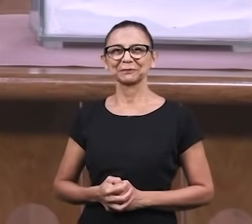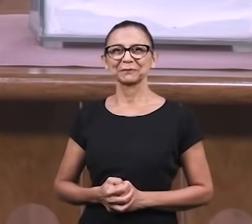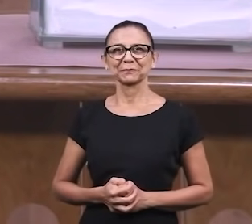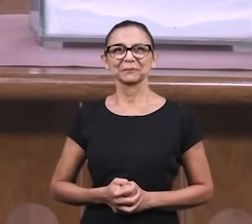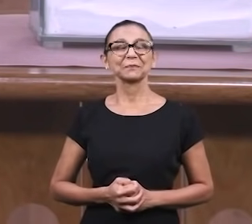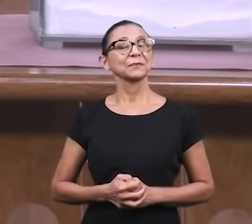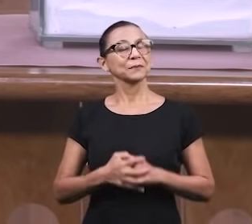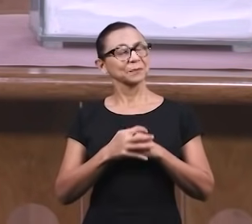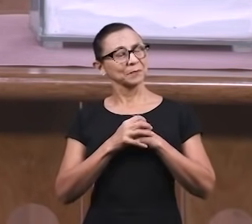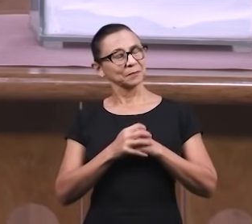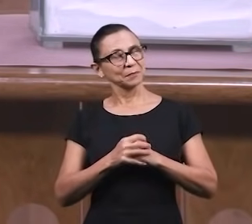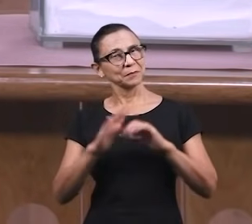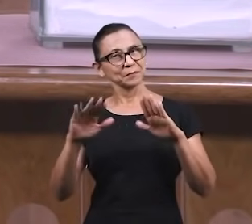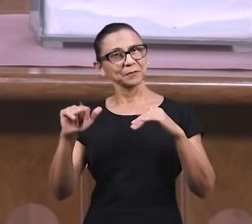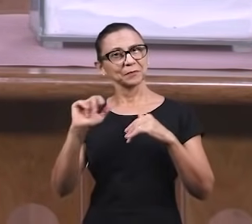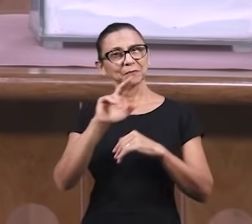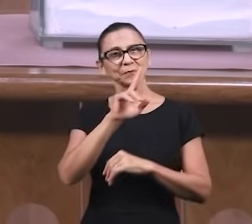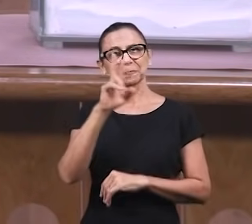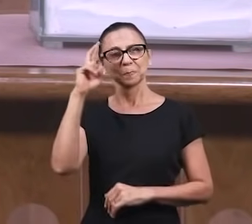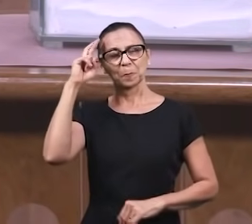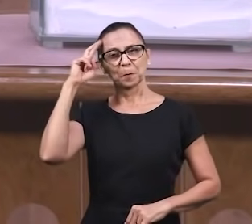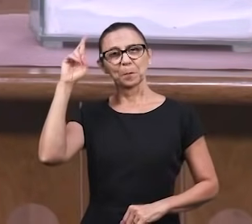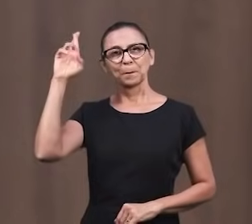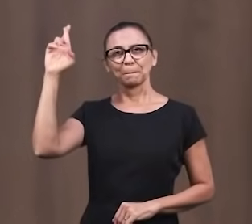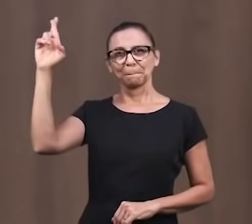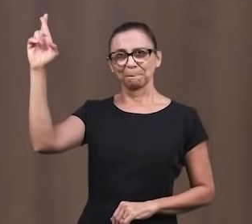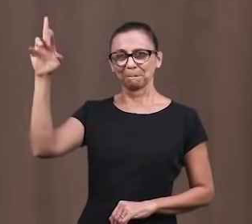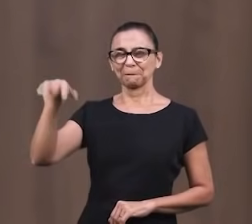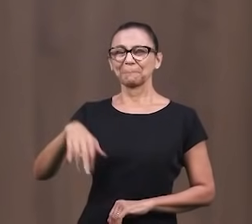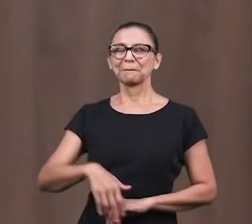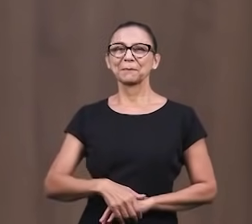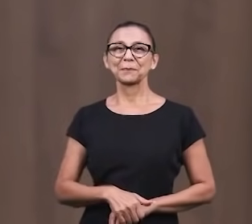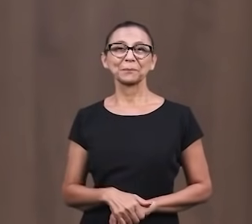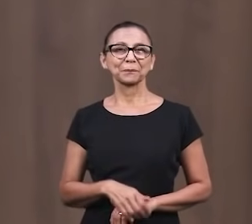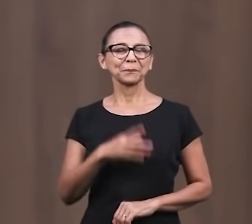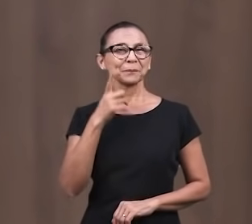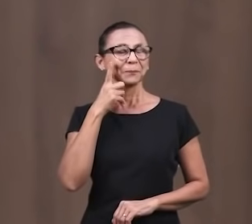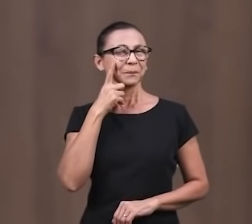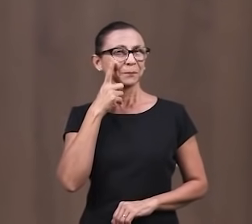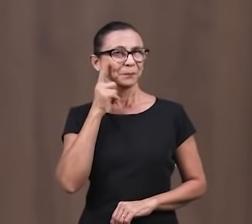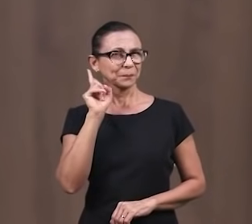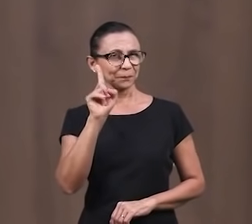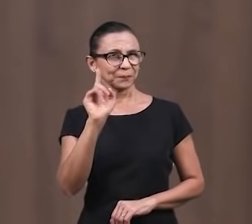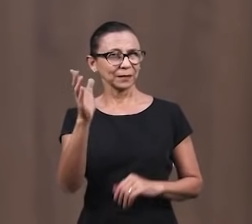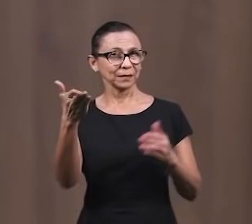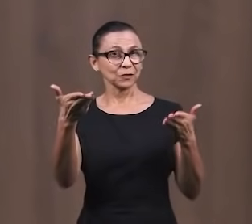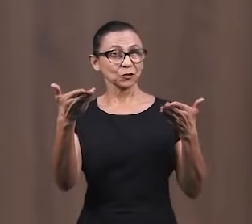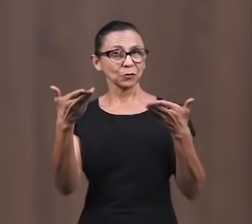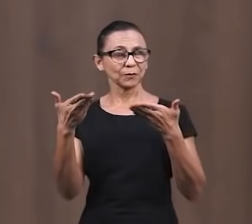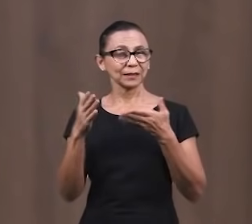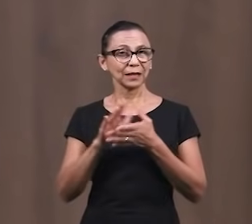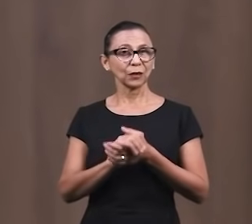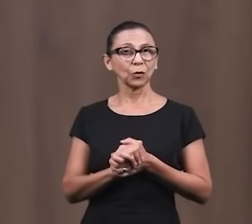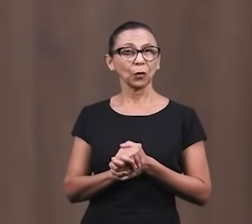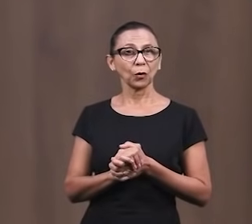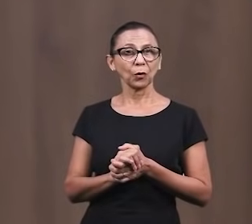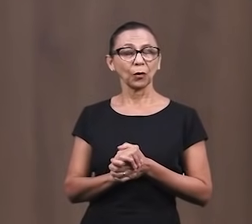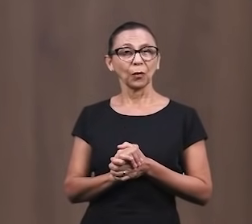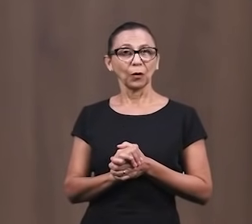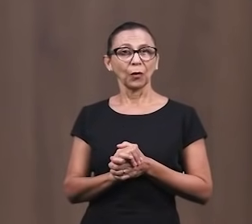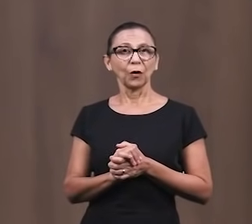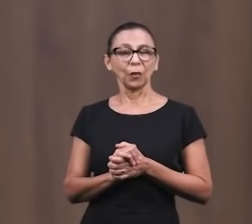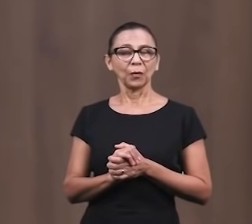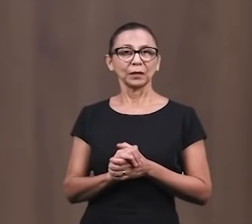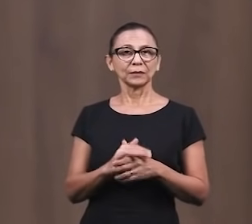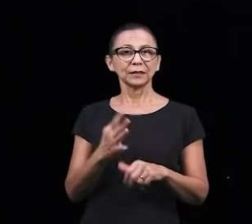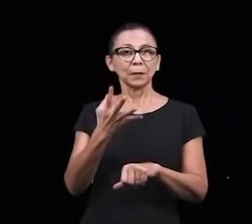Amém. Amém, louvado seja o nome do Senhor. Olha só, eu quero te convidar a baixar o aplicativo da Igreja